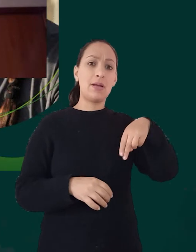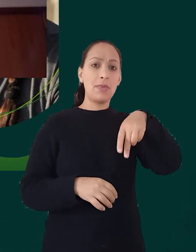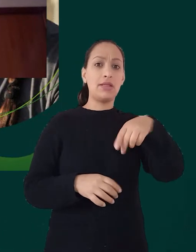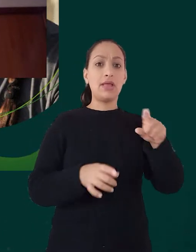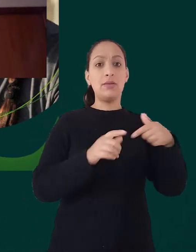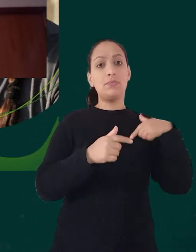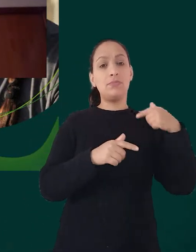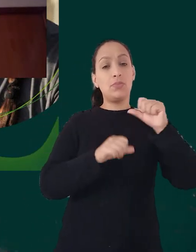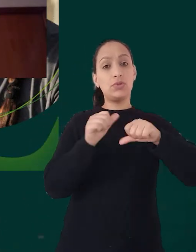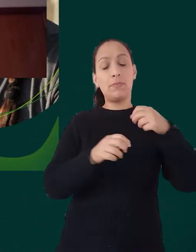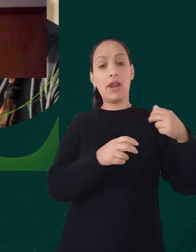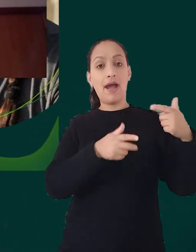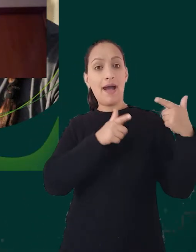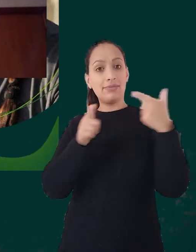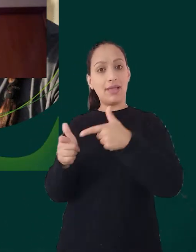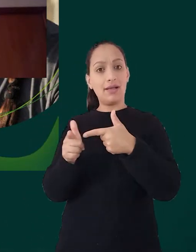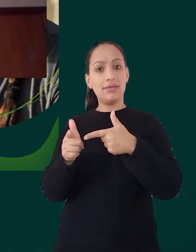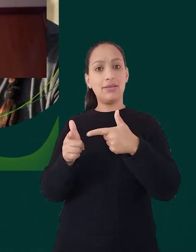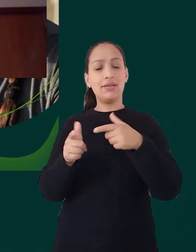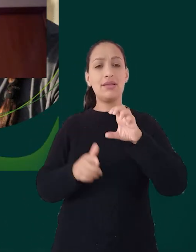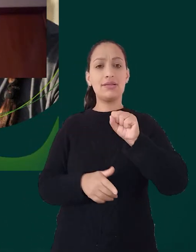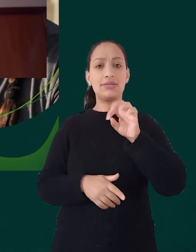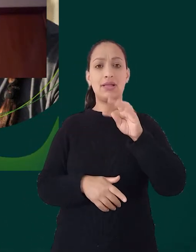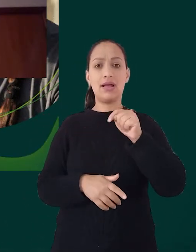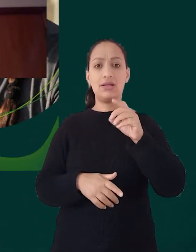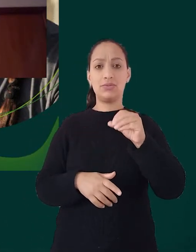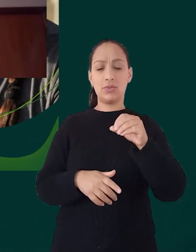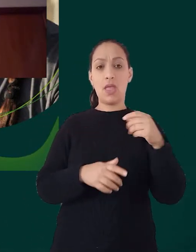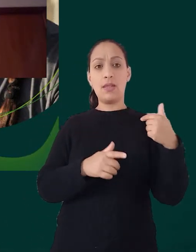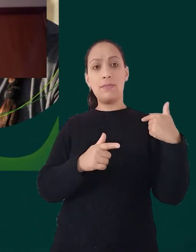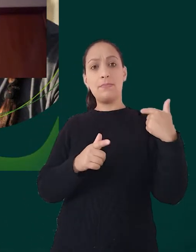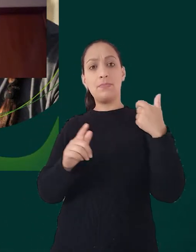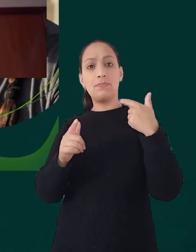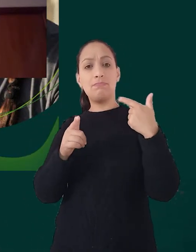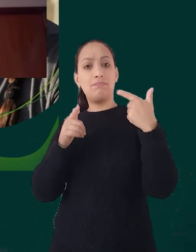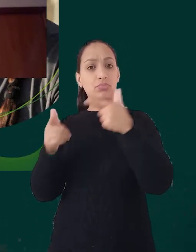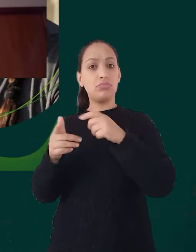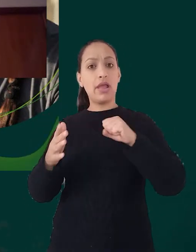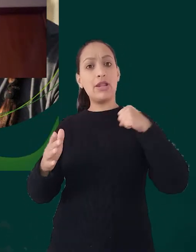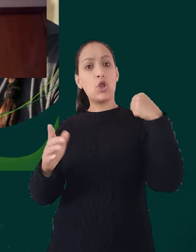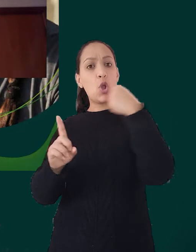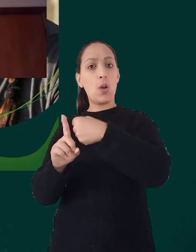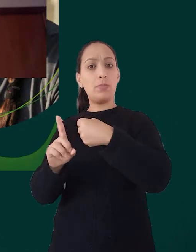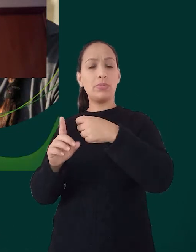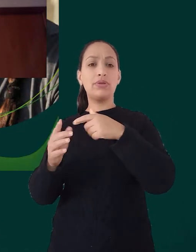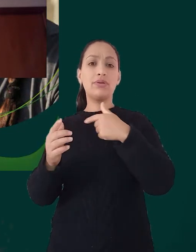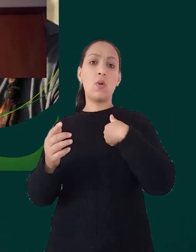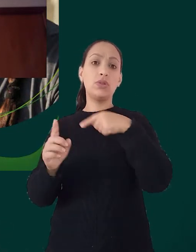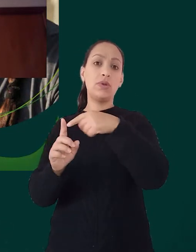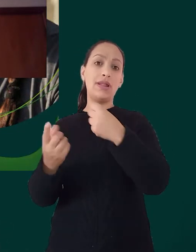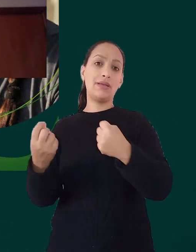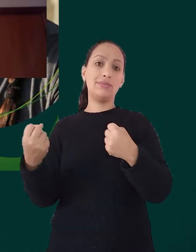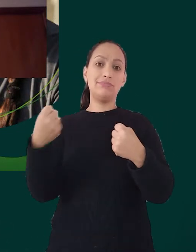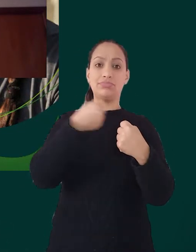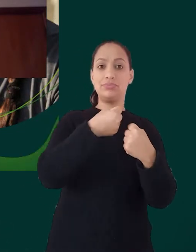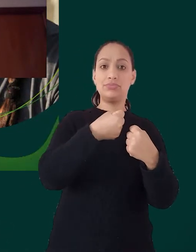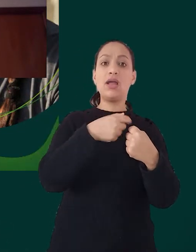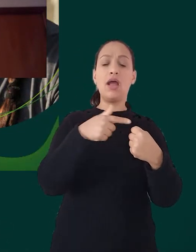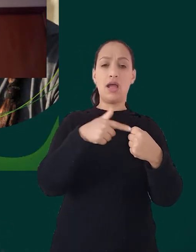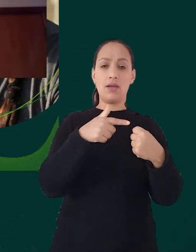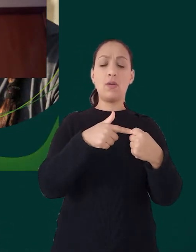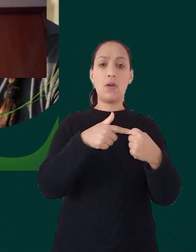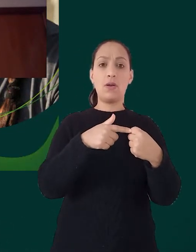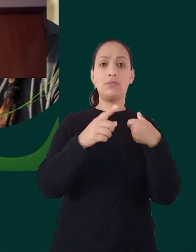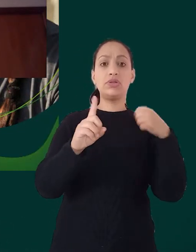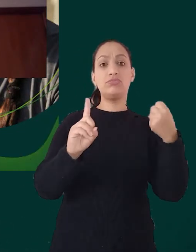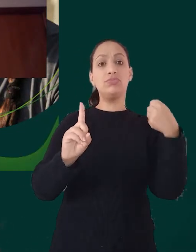ataque. Dentro do estado ataque, quando ele te encosta, ele dá um golpe. Quando ele te dá um golpe e tu dá um